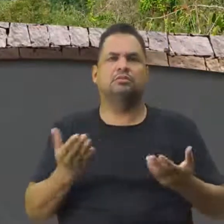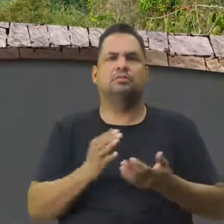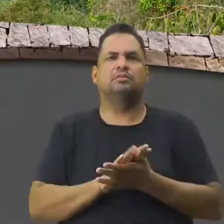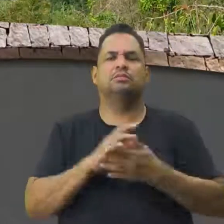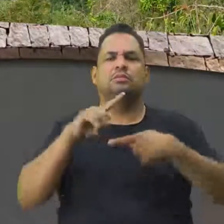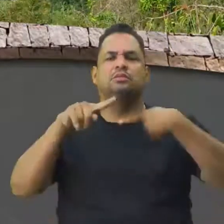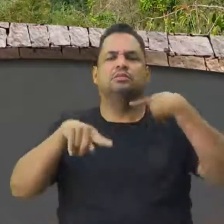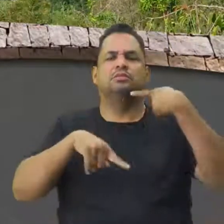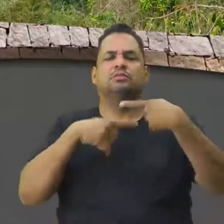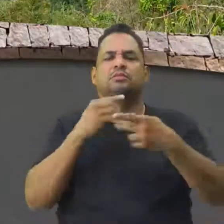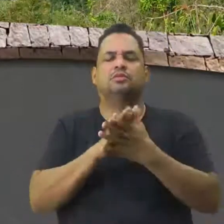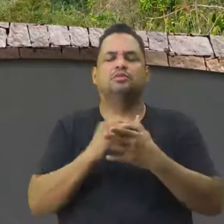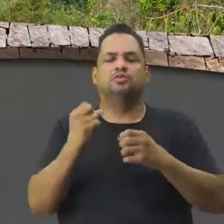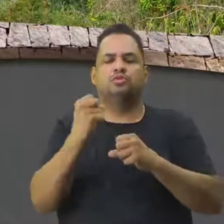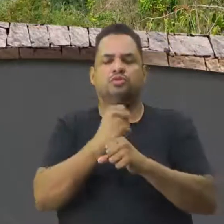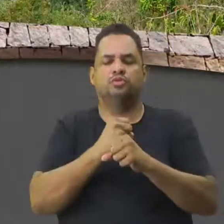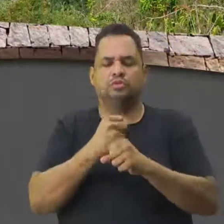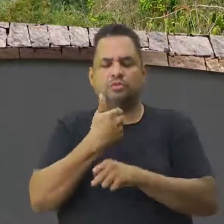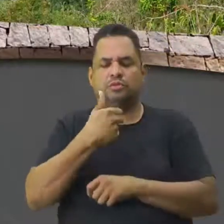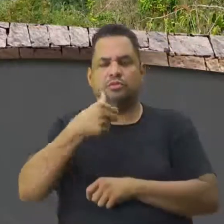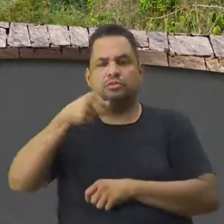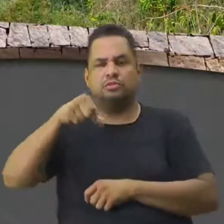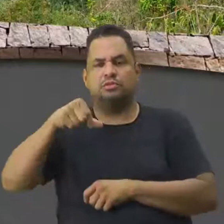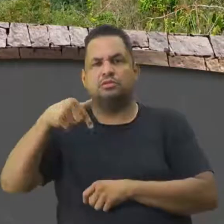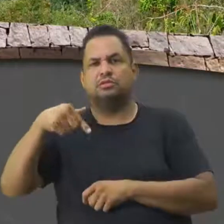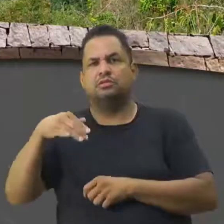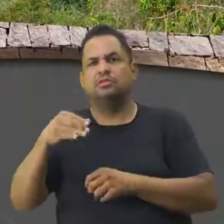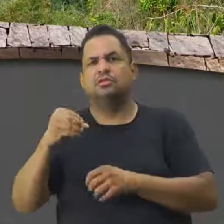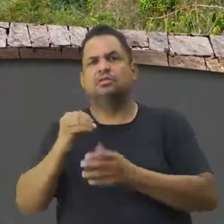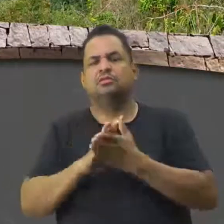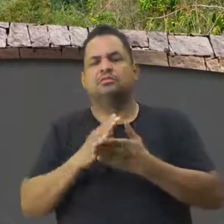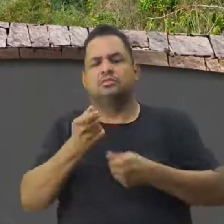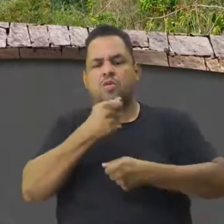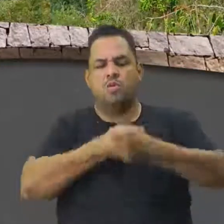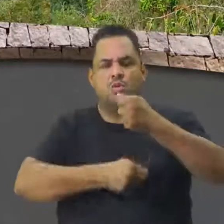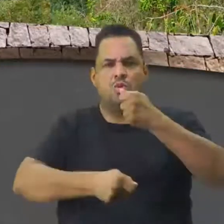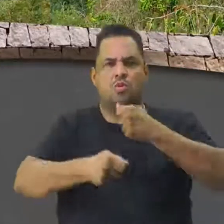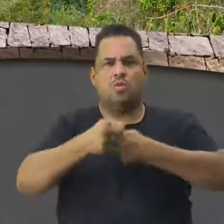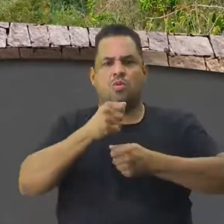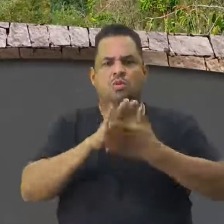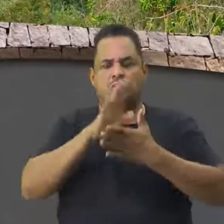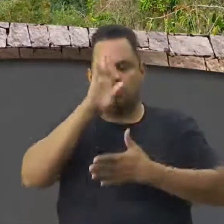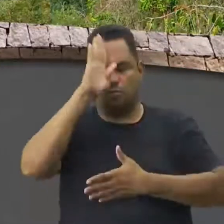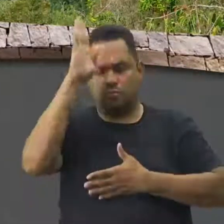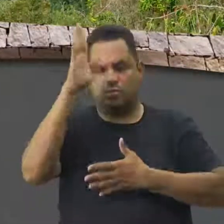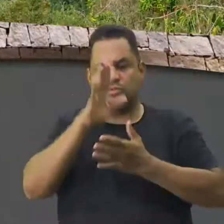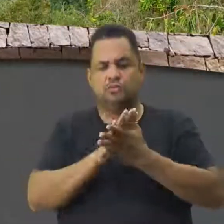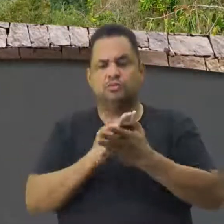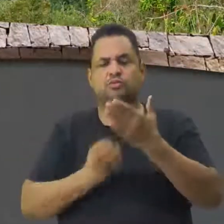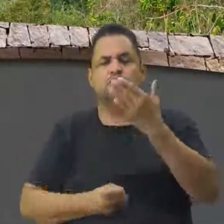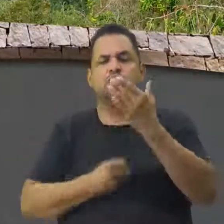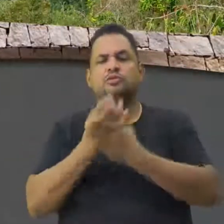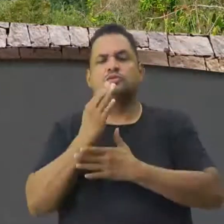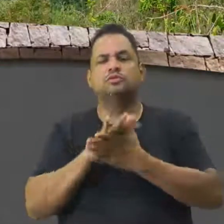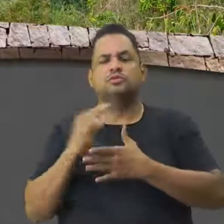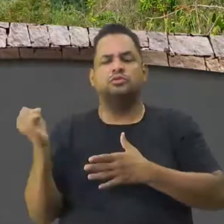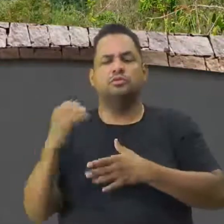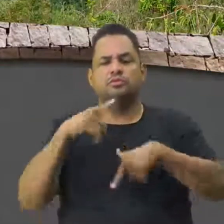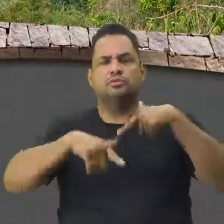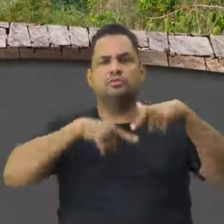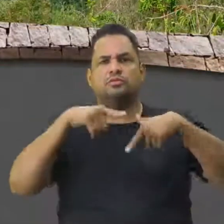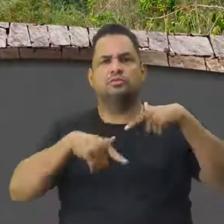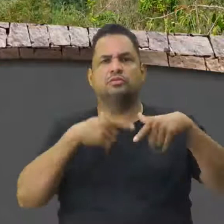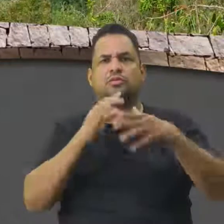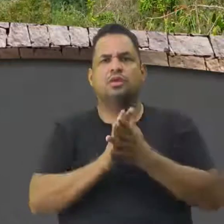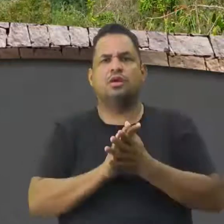Após 70, a economia vai ter como principal gerador de emprego a